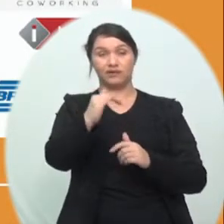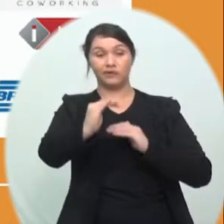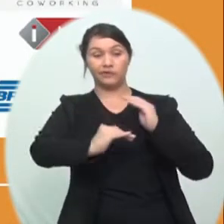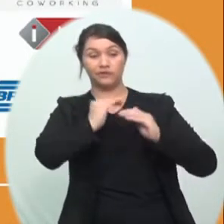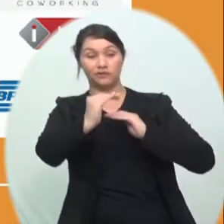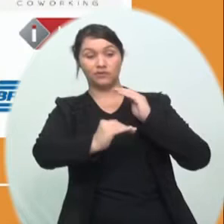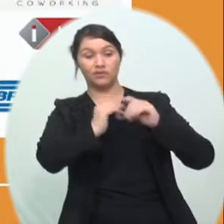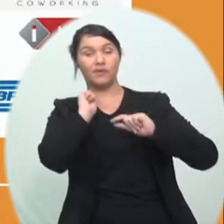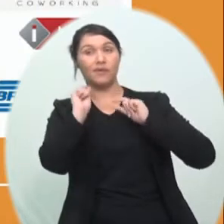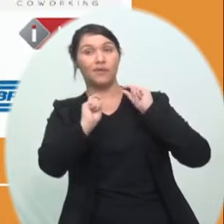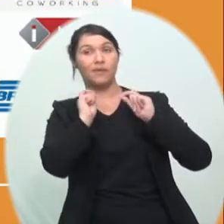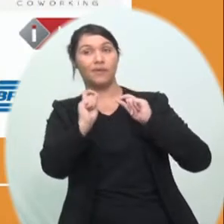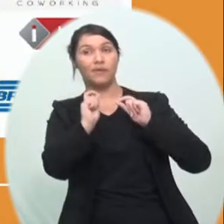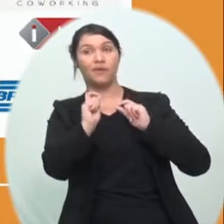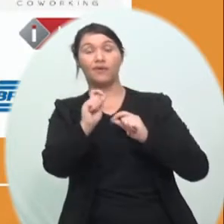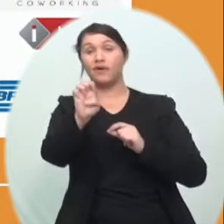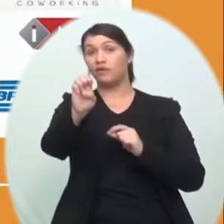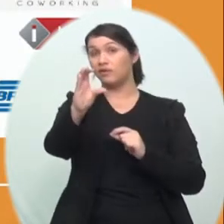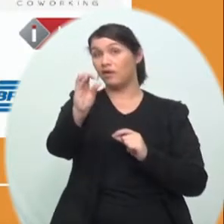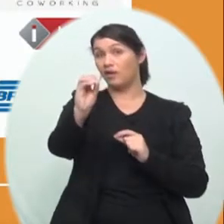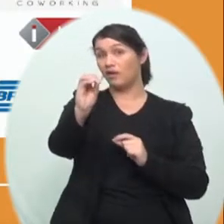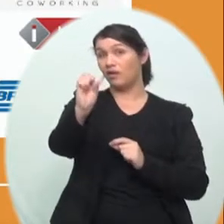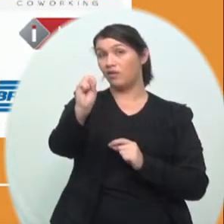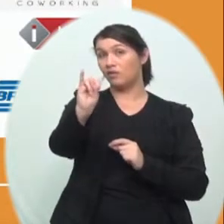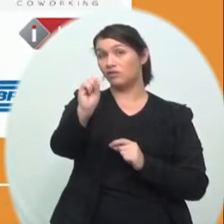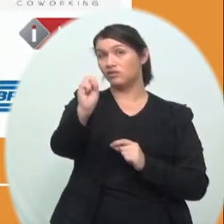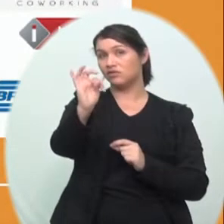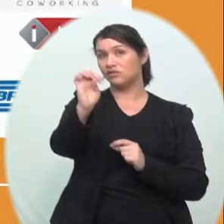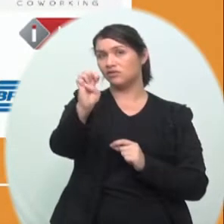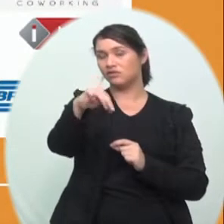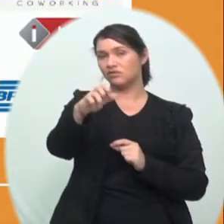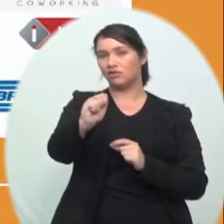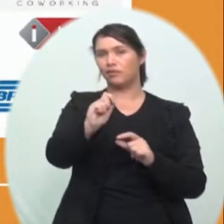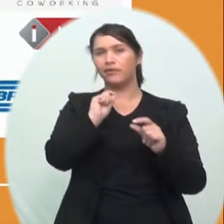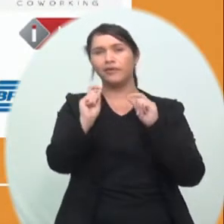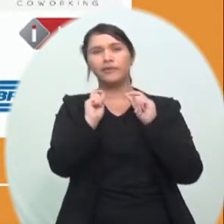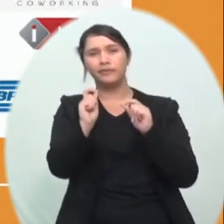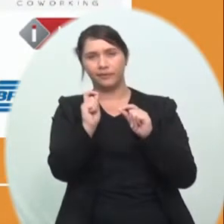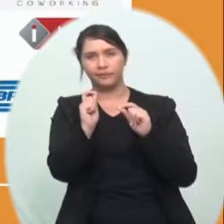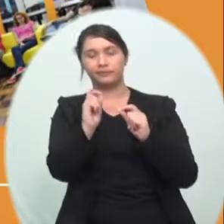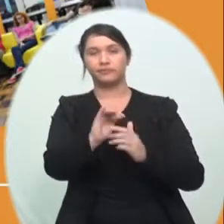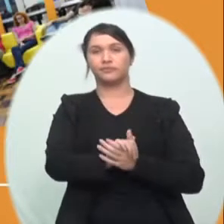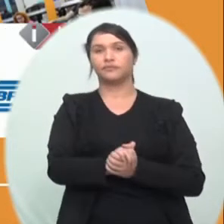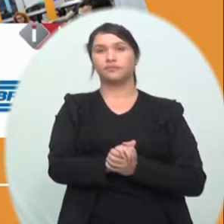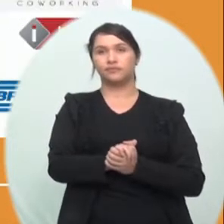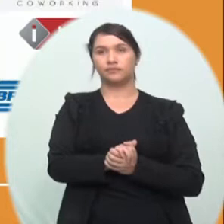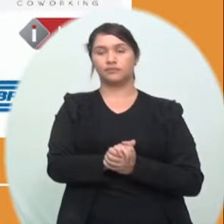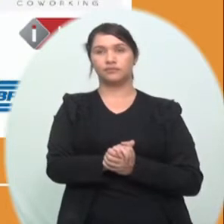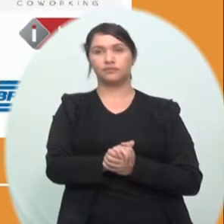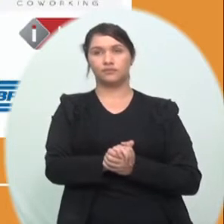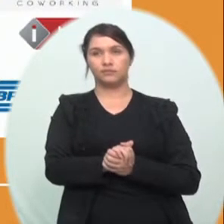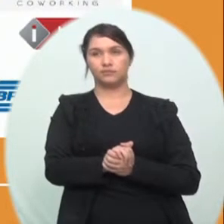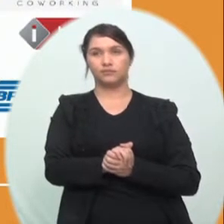desenvolvendo um ecossistema, que é o resultado de uma série de atores,